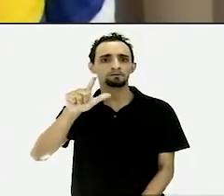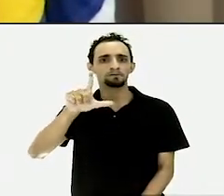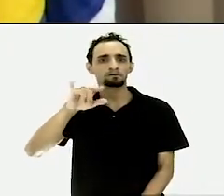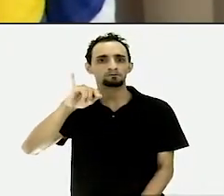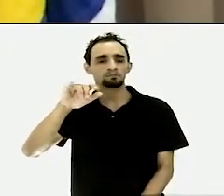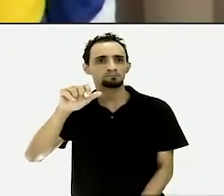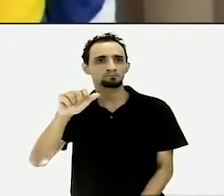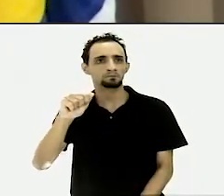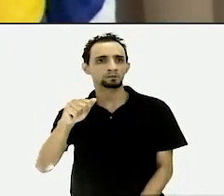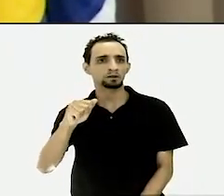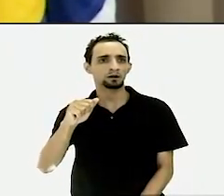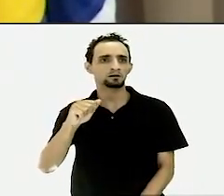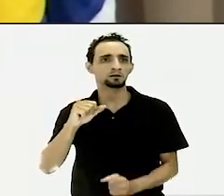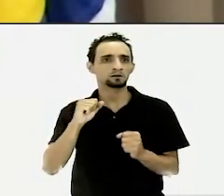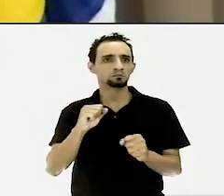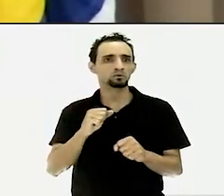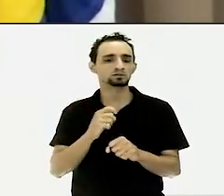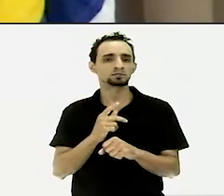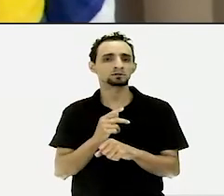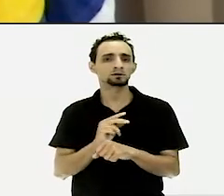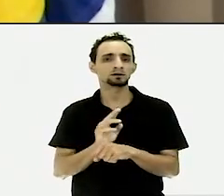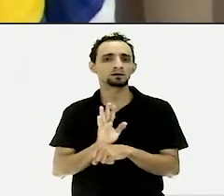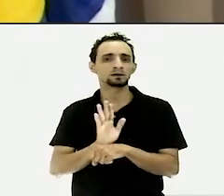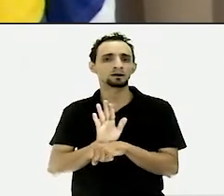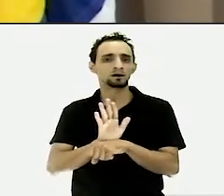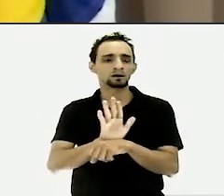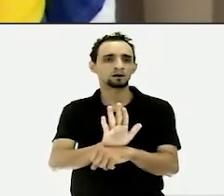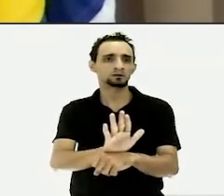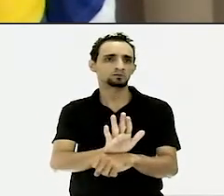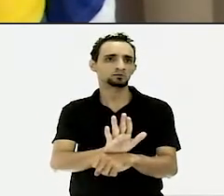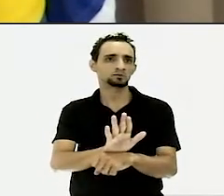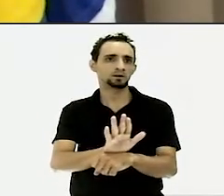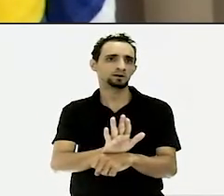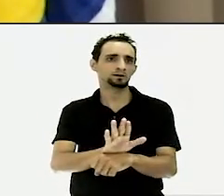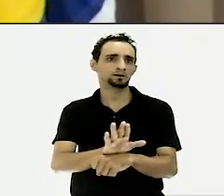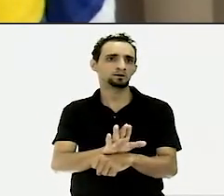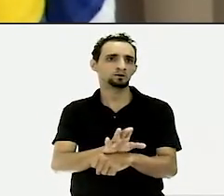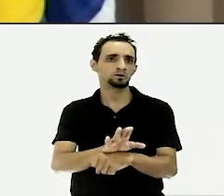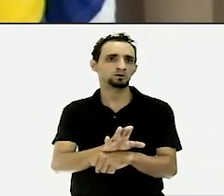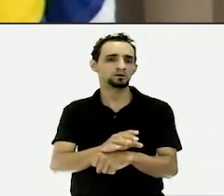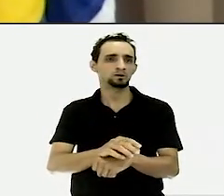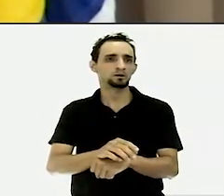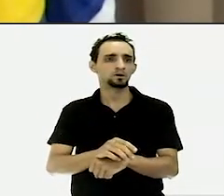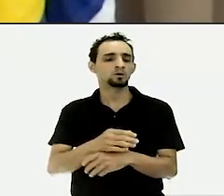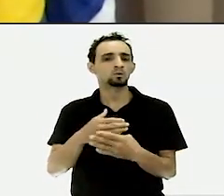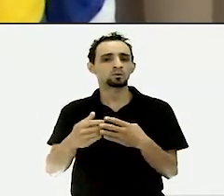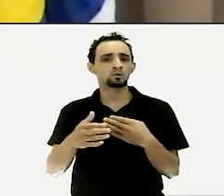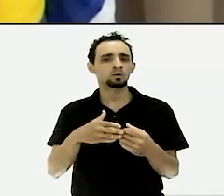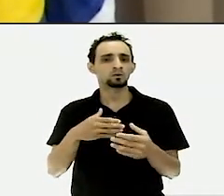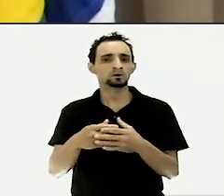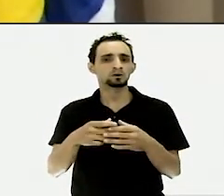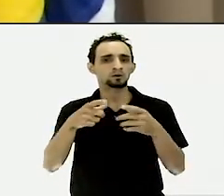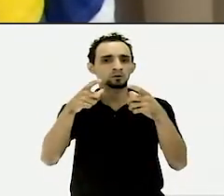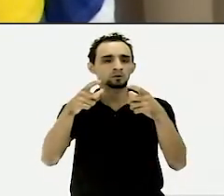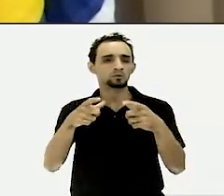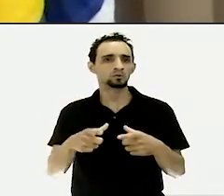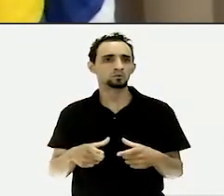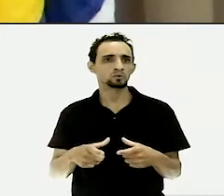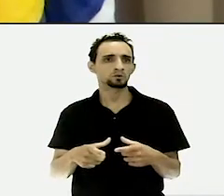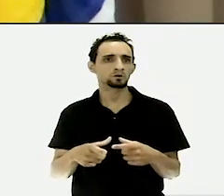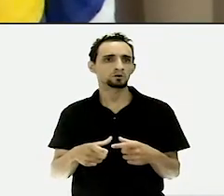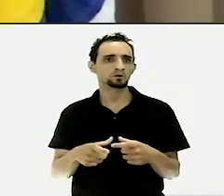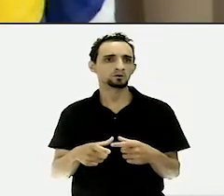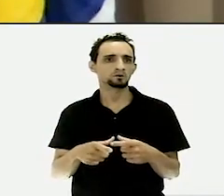causa... marca a gente, tira foto. Quem não tiver a camiseta amarela, põe um acessório amarelo para a gente